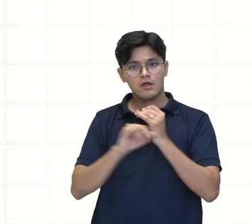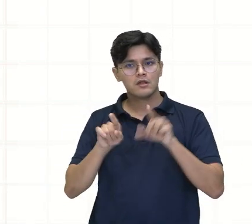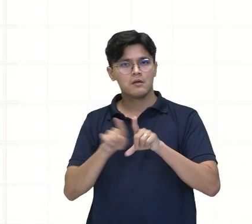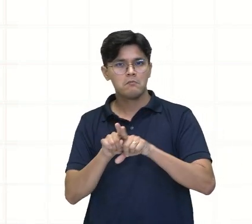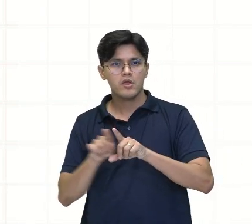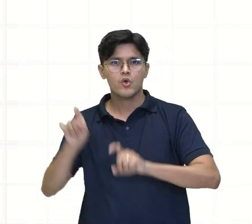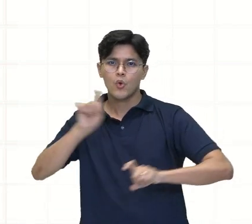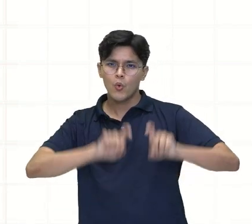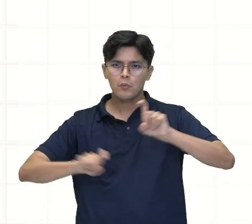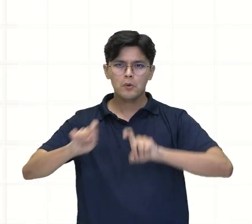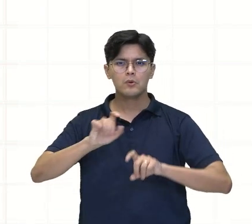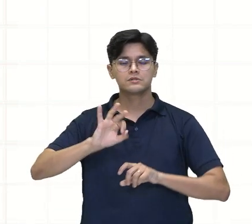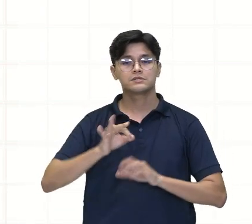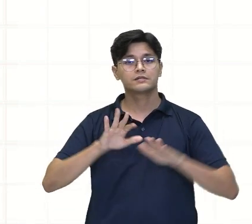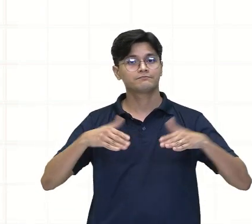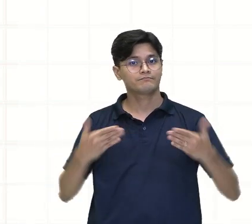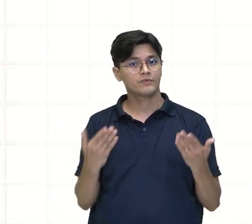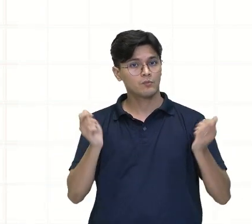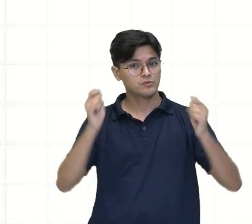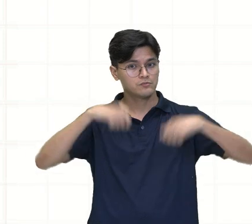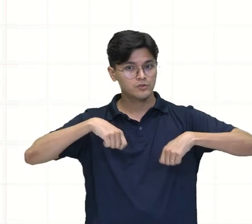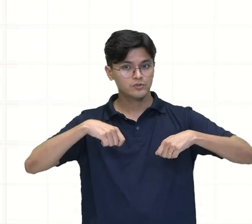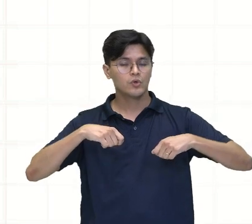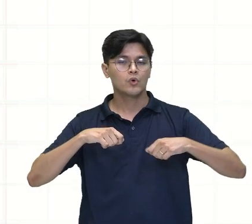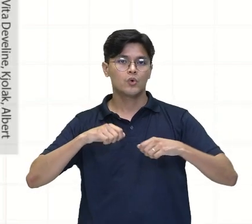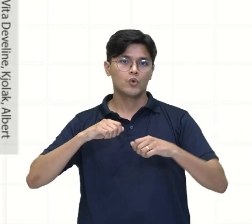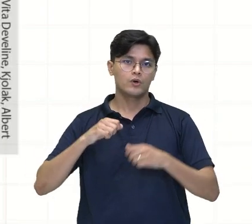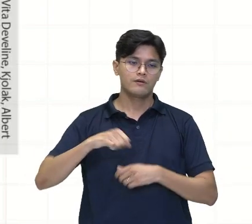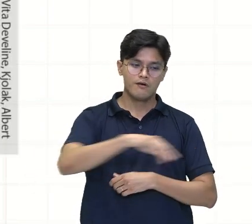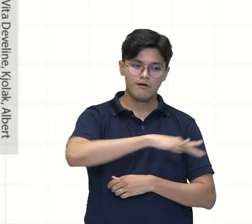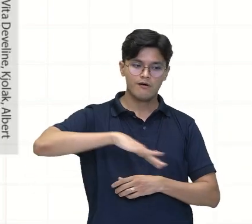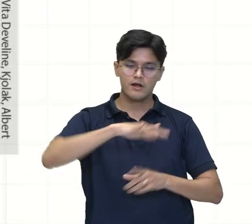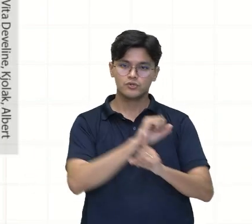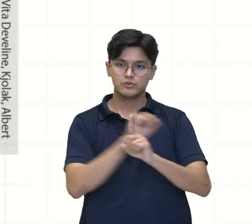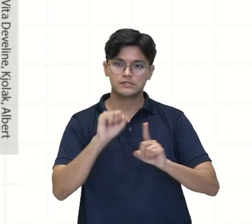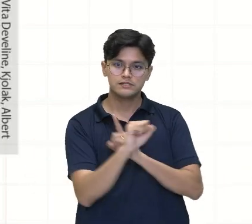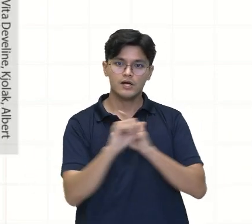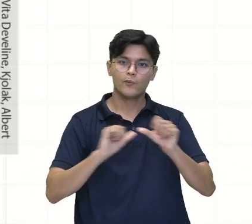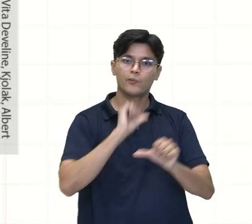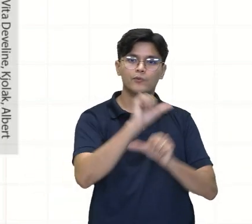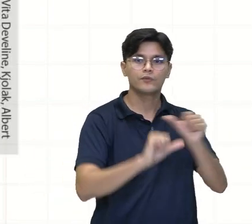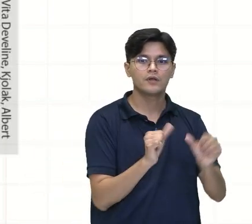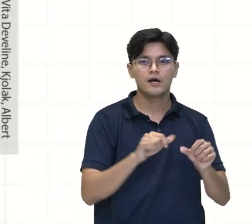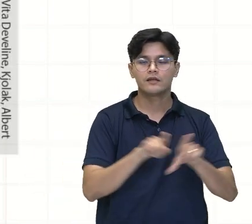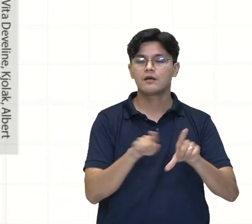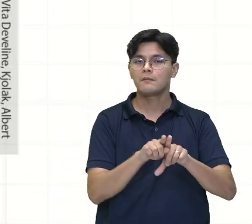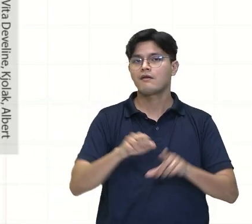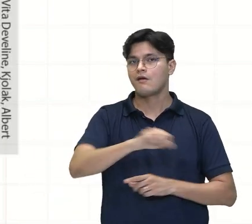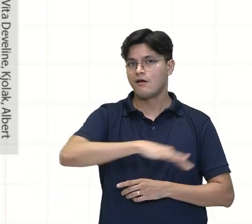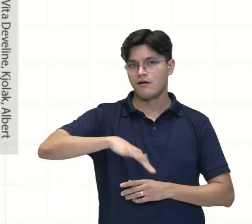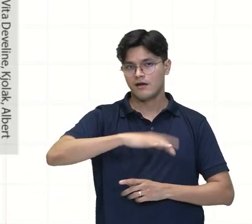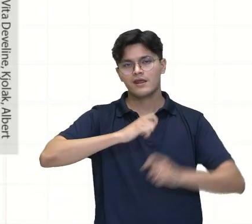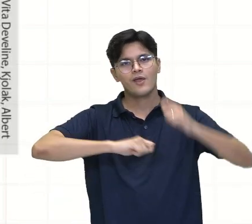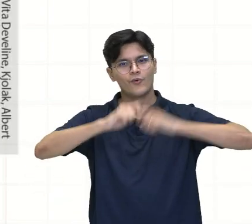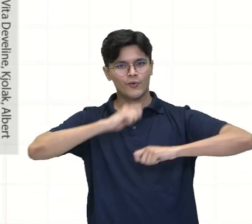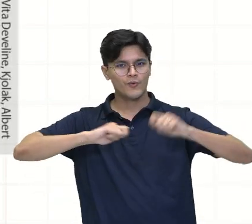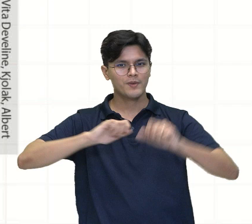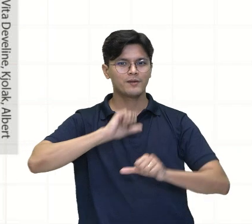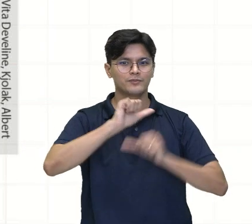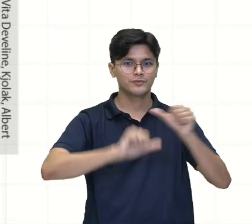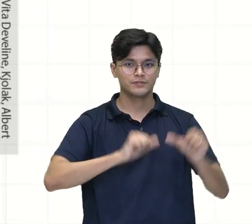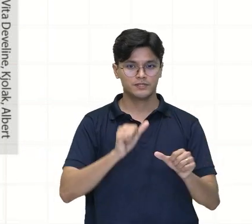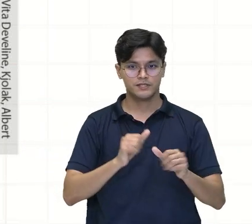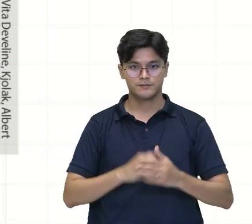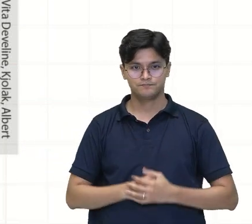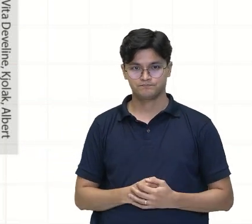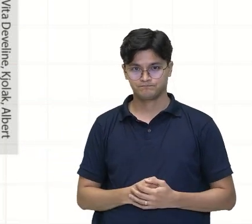transformações no campo social e também no campo econômico, certo? Bem, a gente tem uma imagem aqui que ilustra